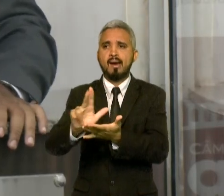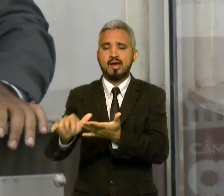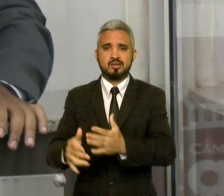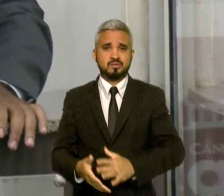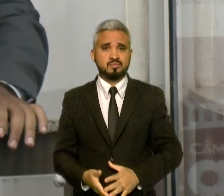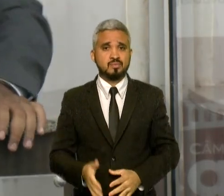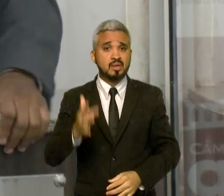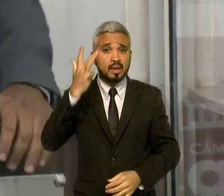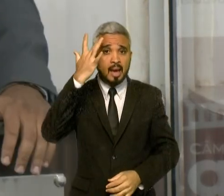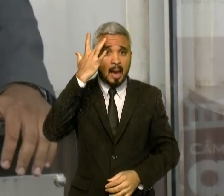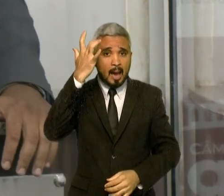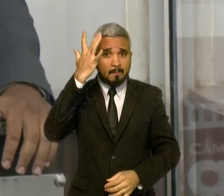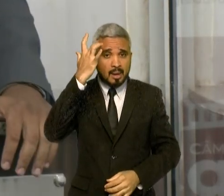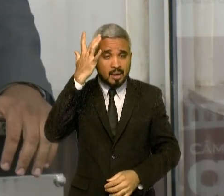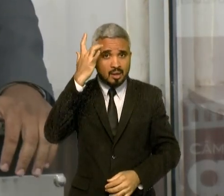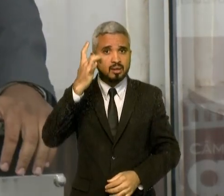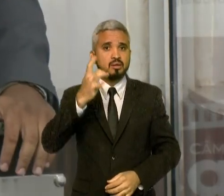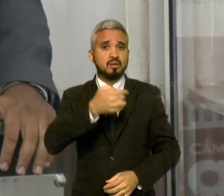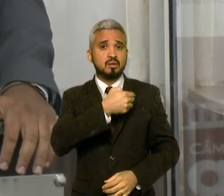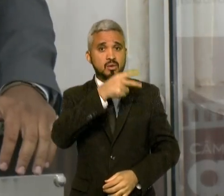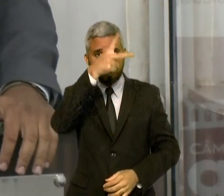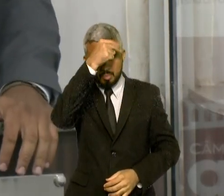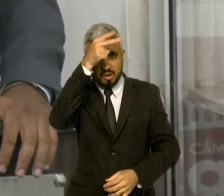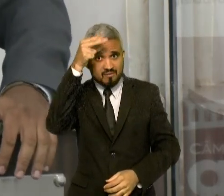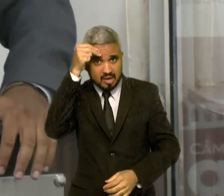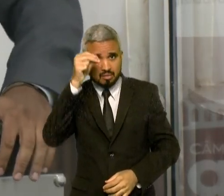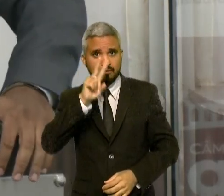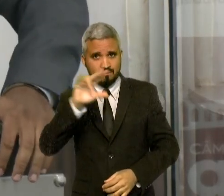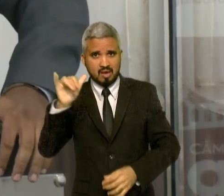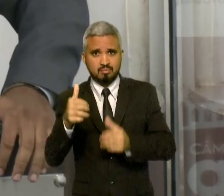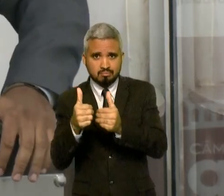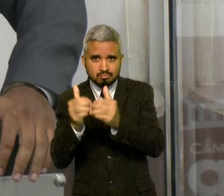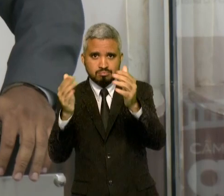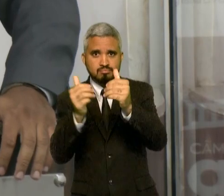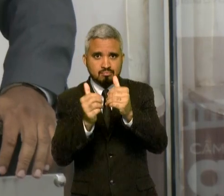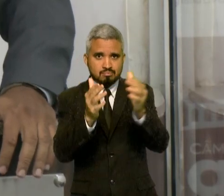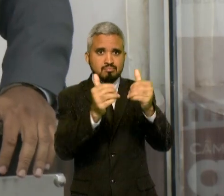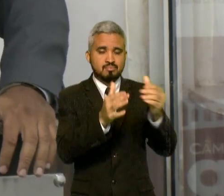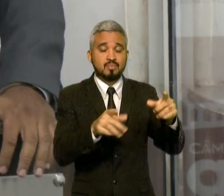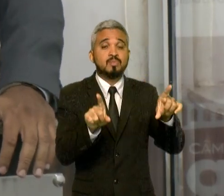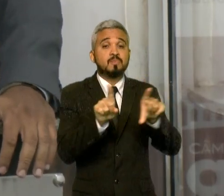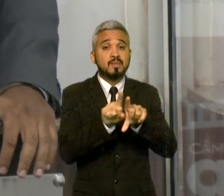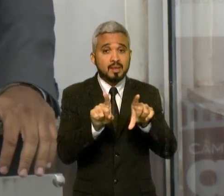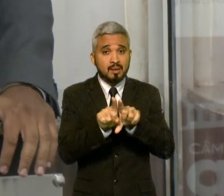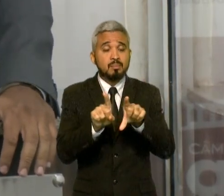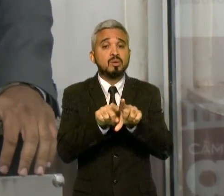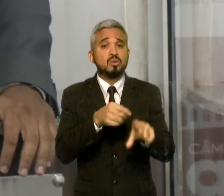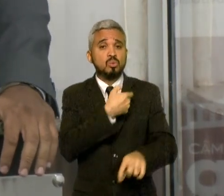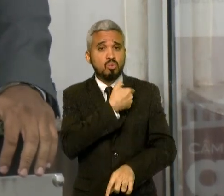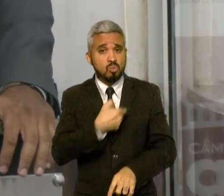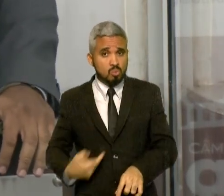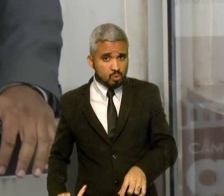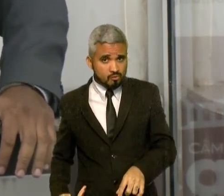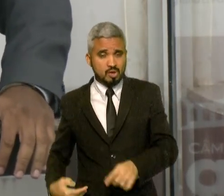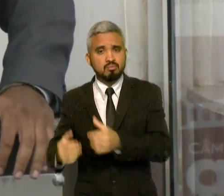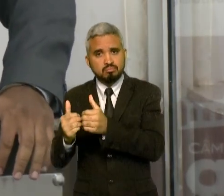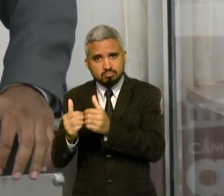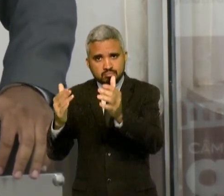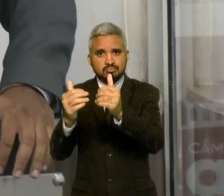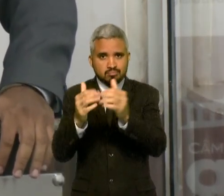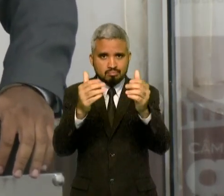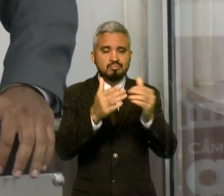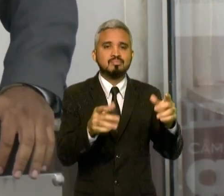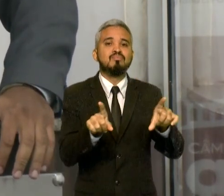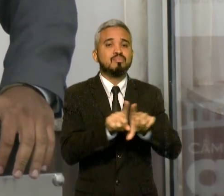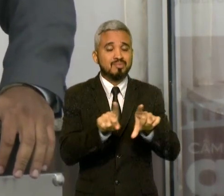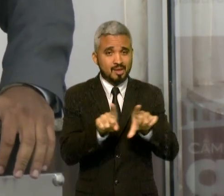pelo prefeito Fábio Gentil, mas também teremos obras também entregues pelo governador Carlos